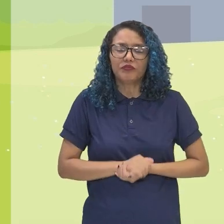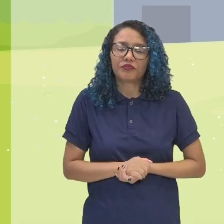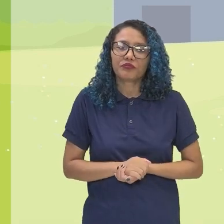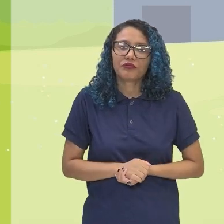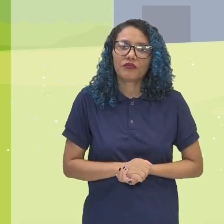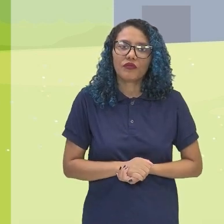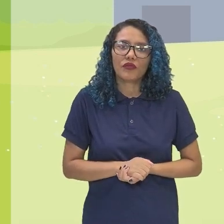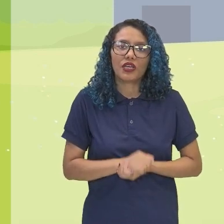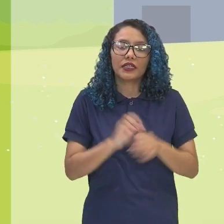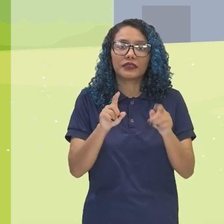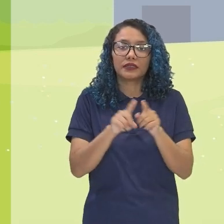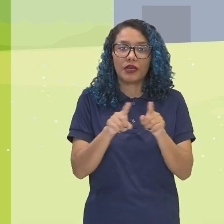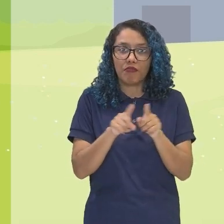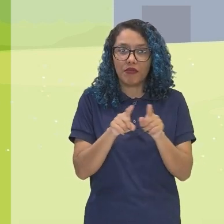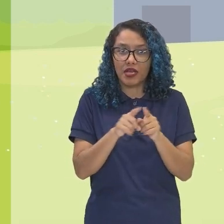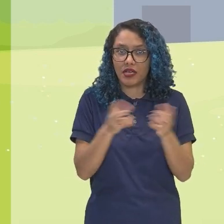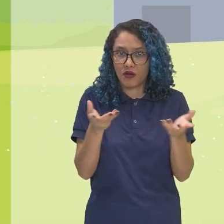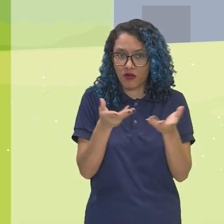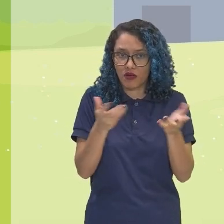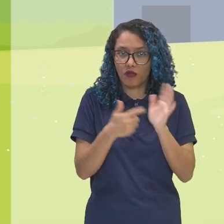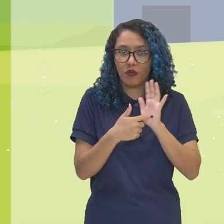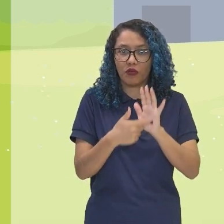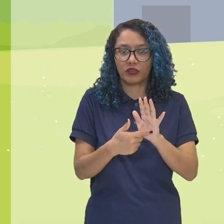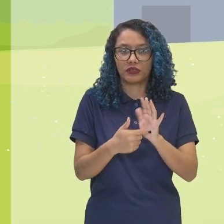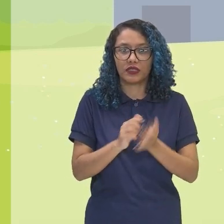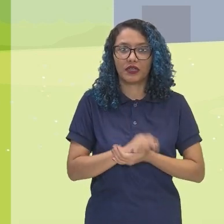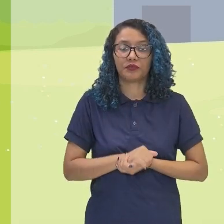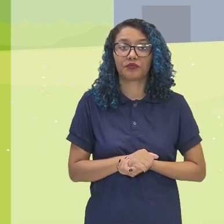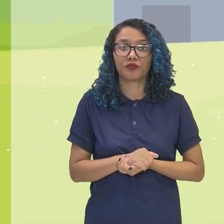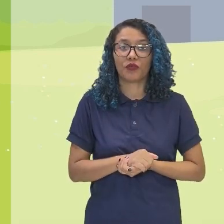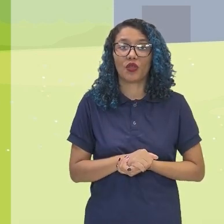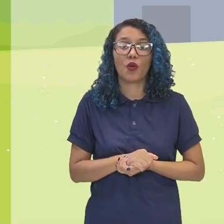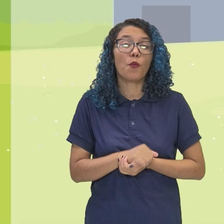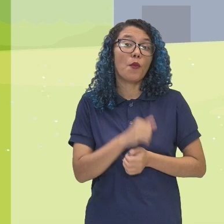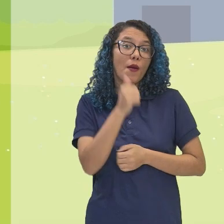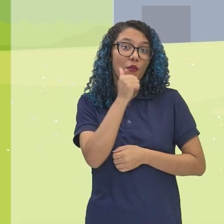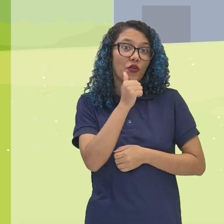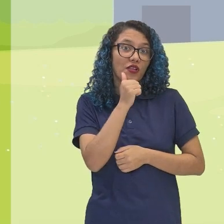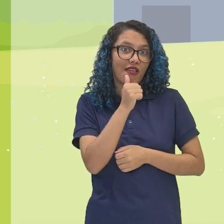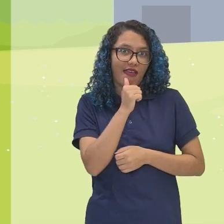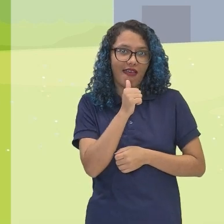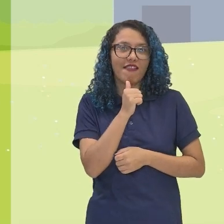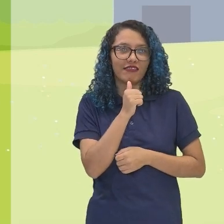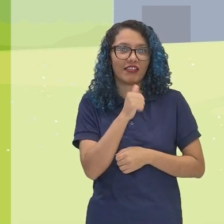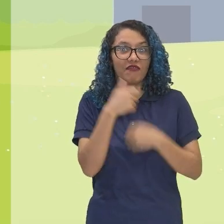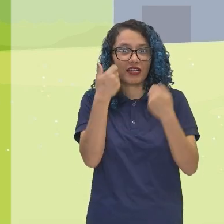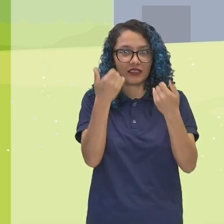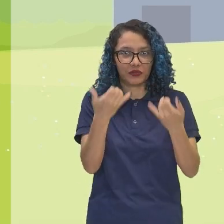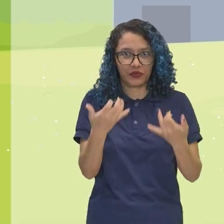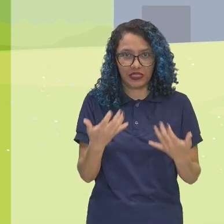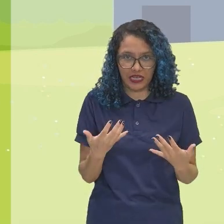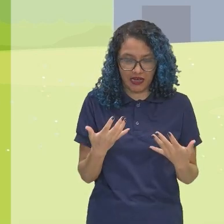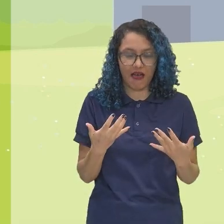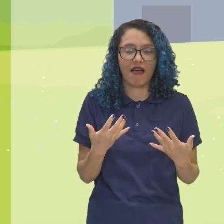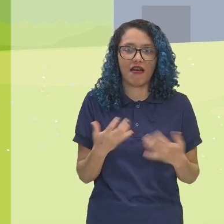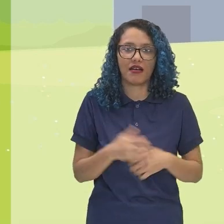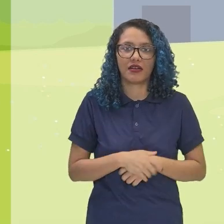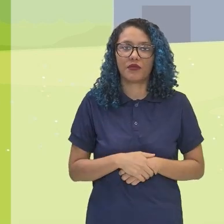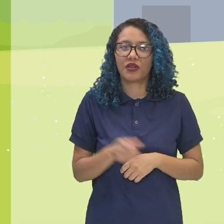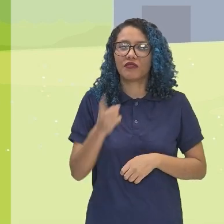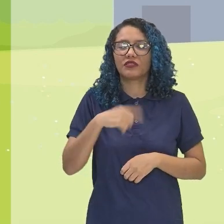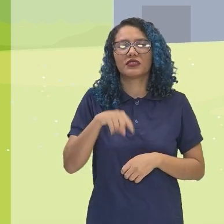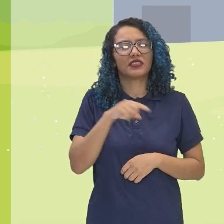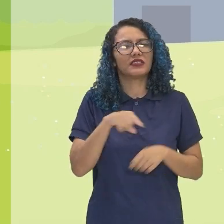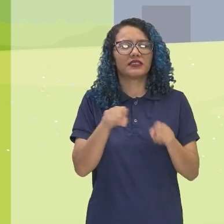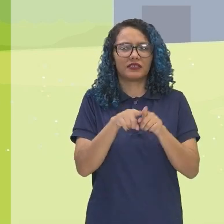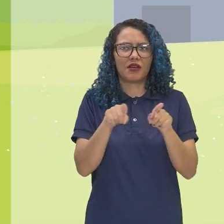agora, trago para você também a Cecília com um VT para que você perceba esses questionamentos